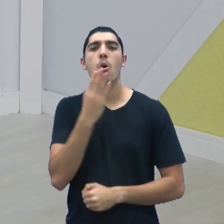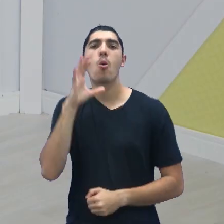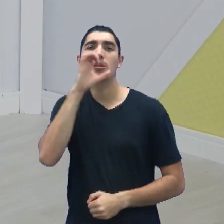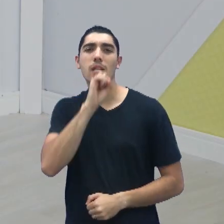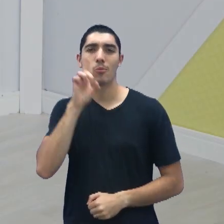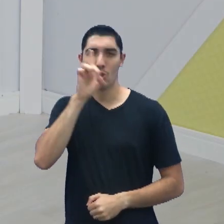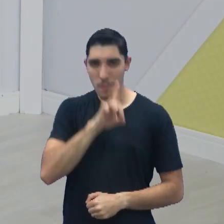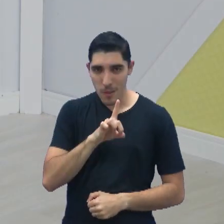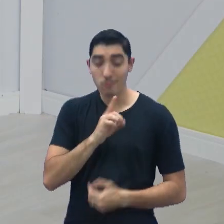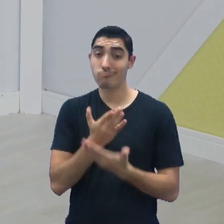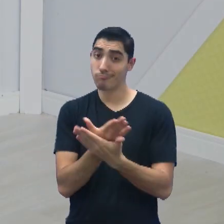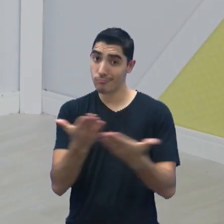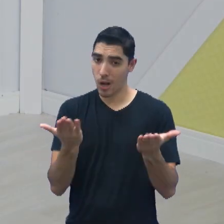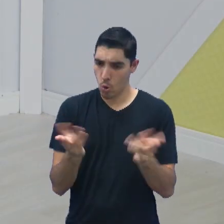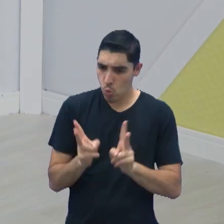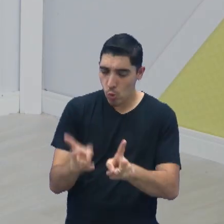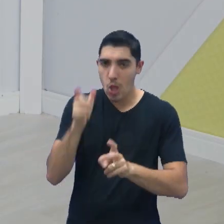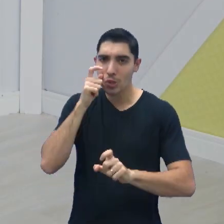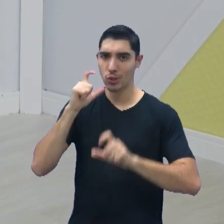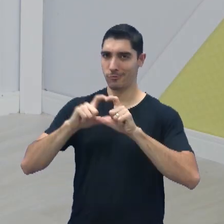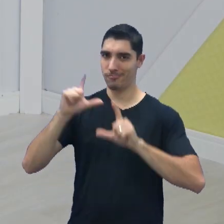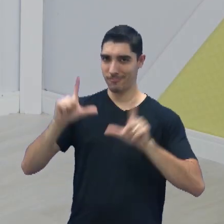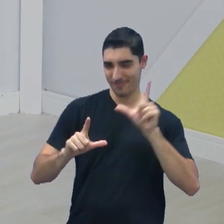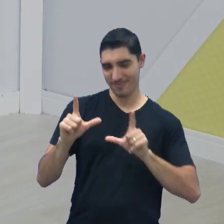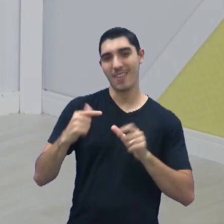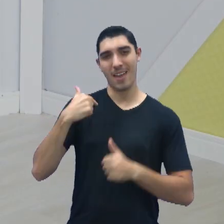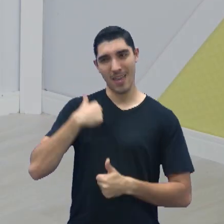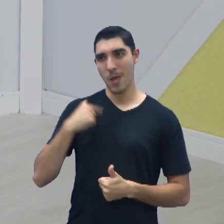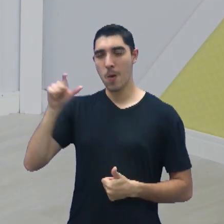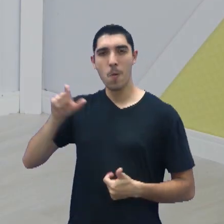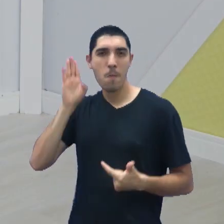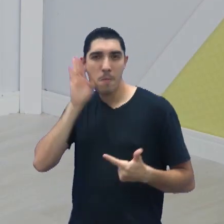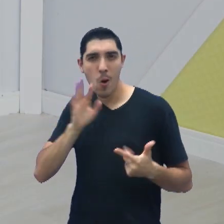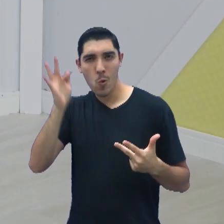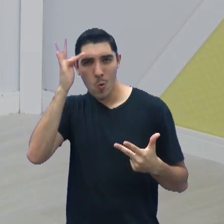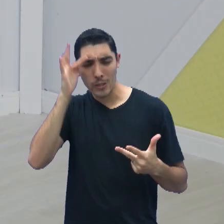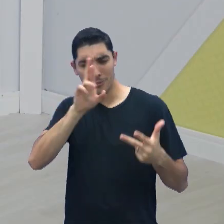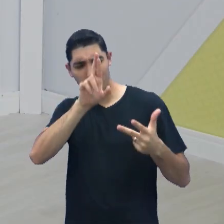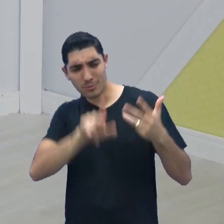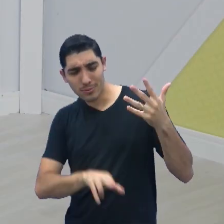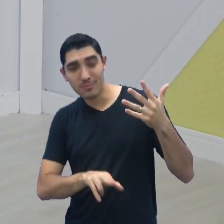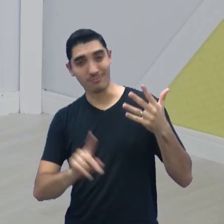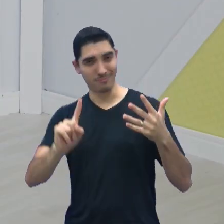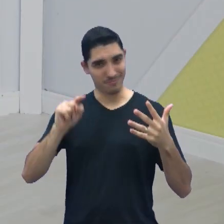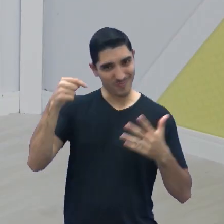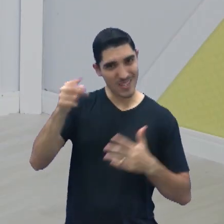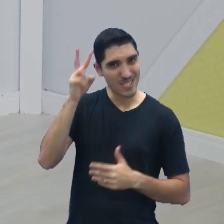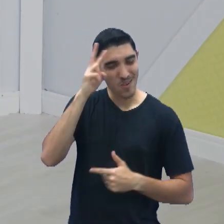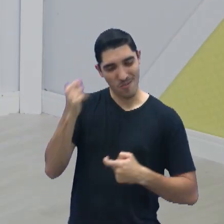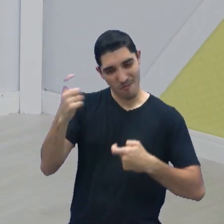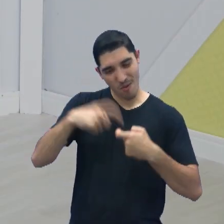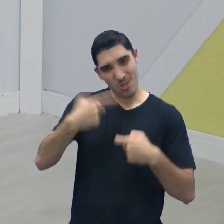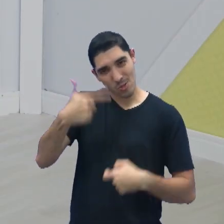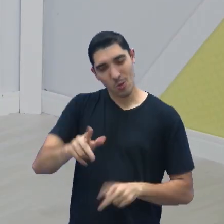Você fica agora com a programação da TV Câmara. Eu, Paulito, Luizão e grande equipe, a gente volta segunda-feira para te deixar